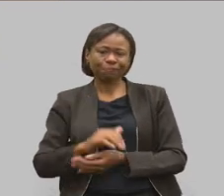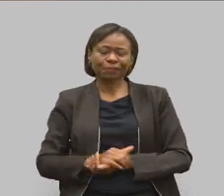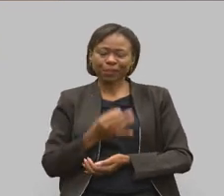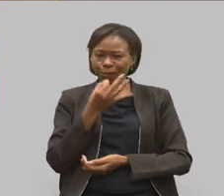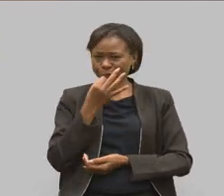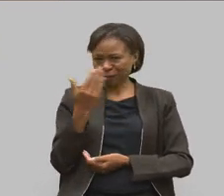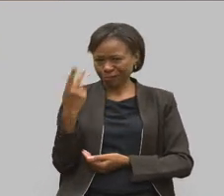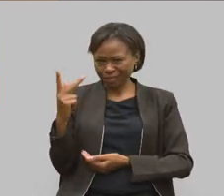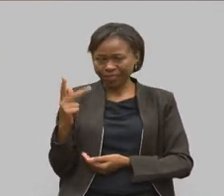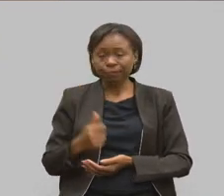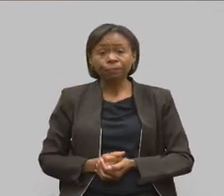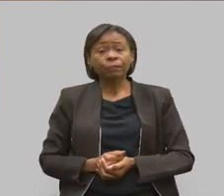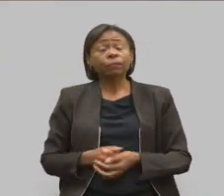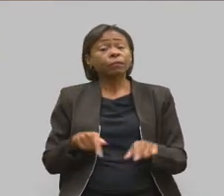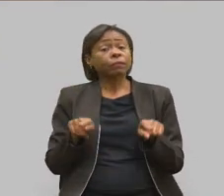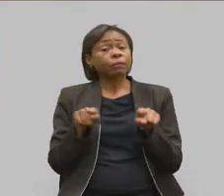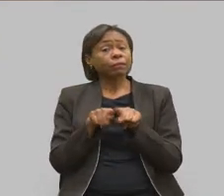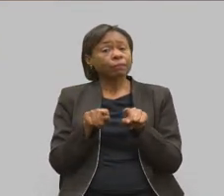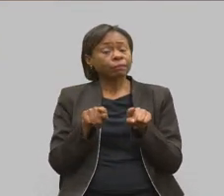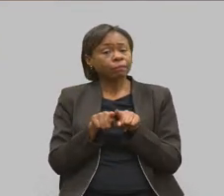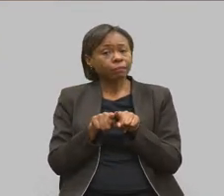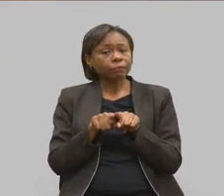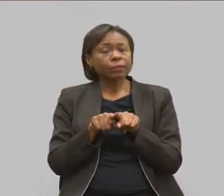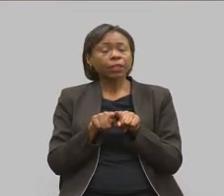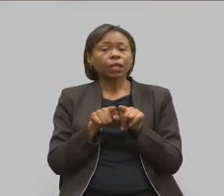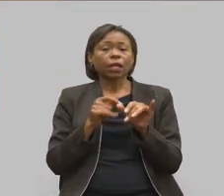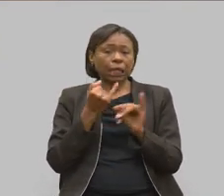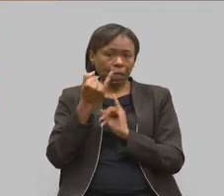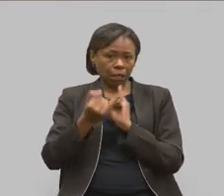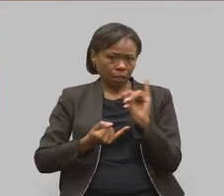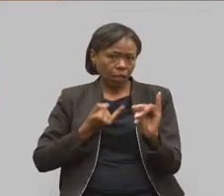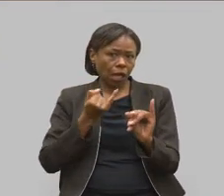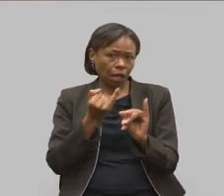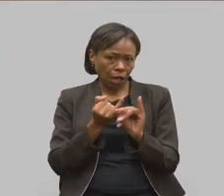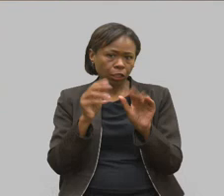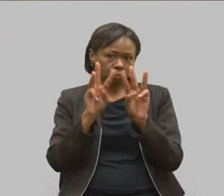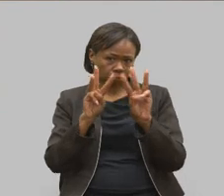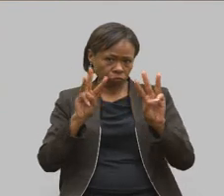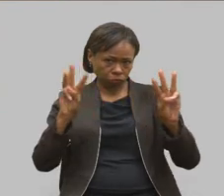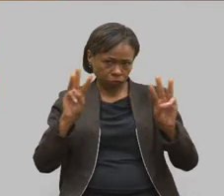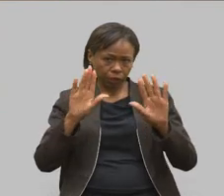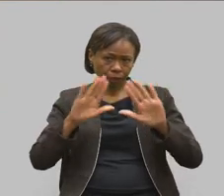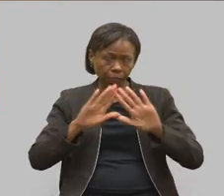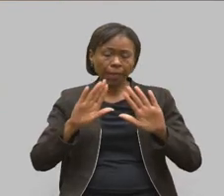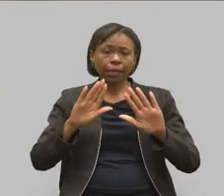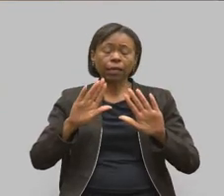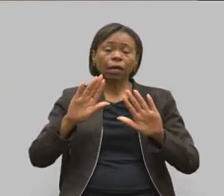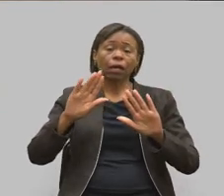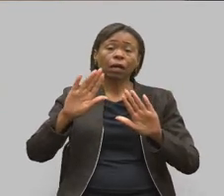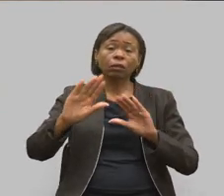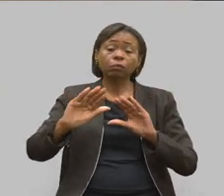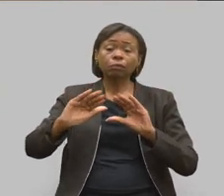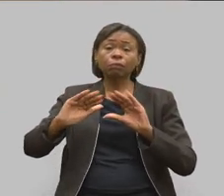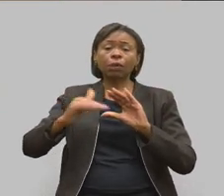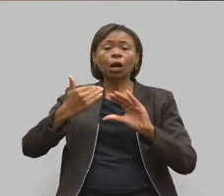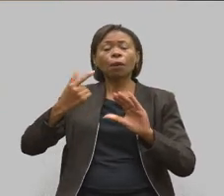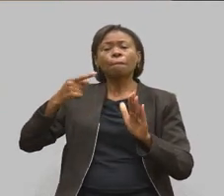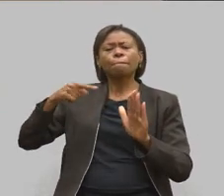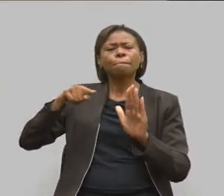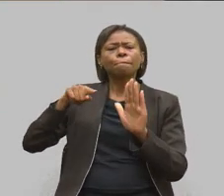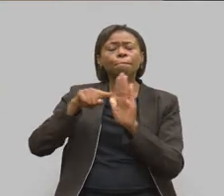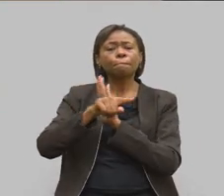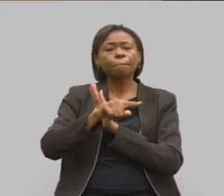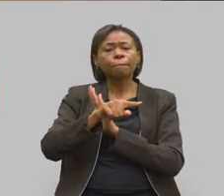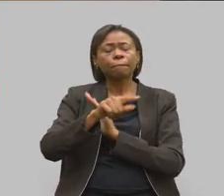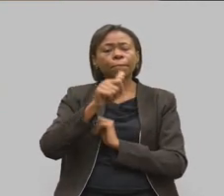através também do canal de interatividade do portal eh foi dirigido aqui uma pergunta paraa